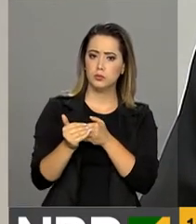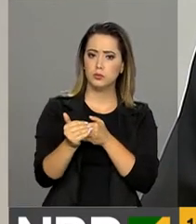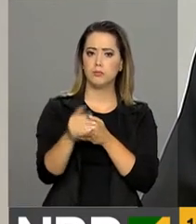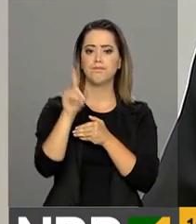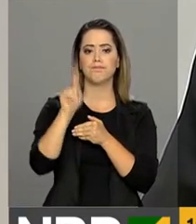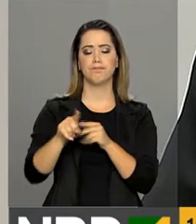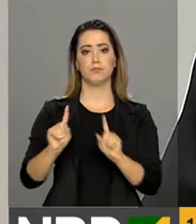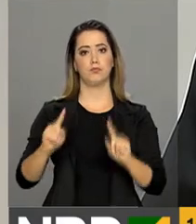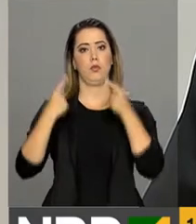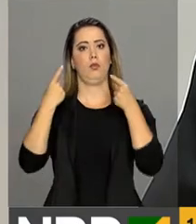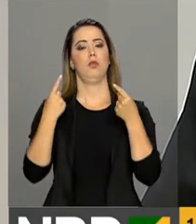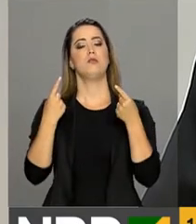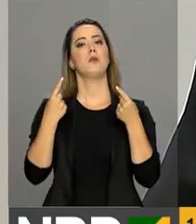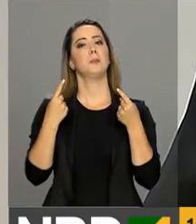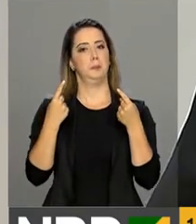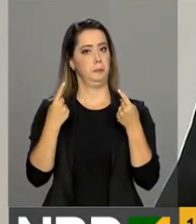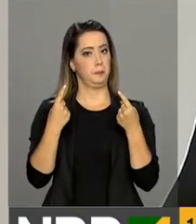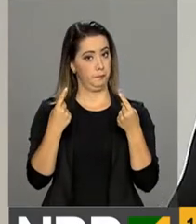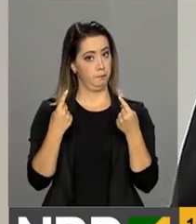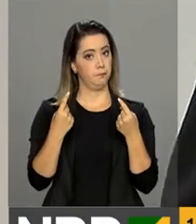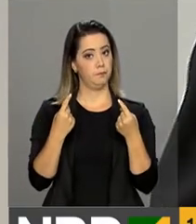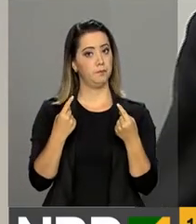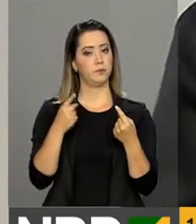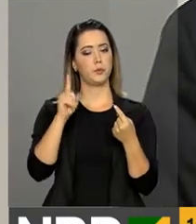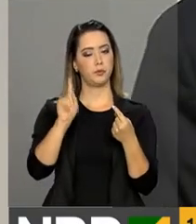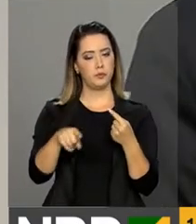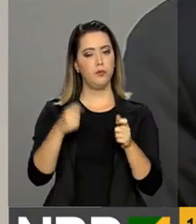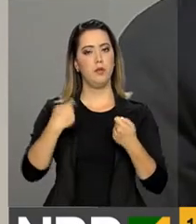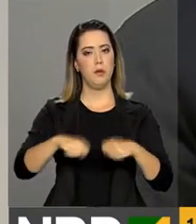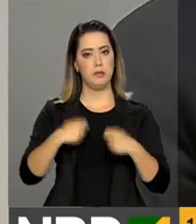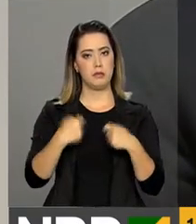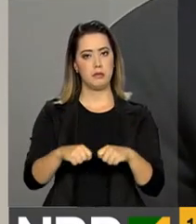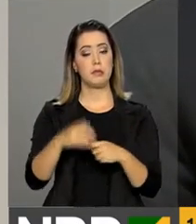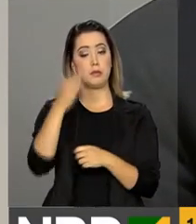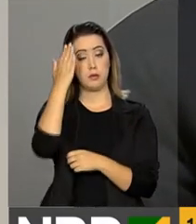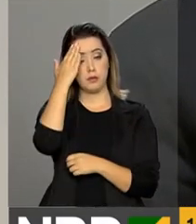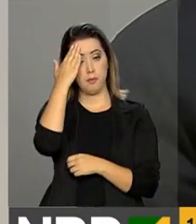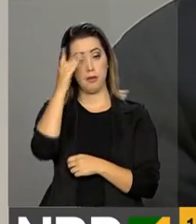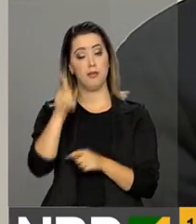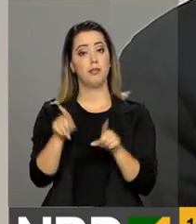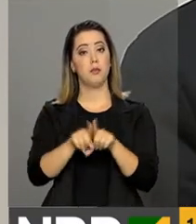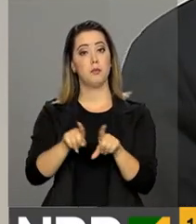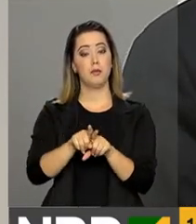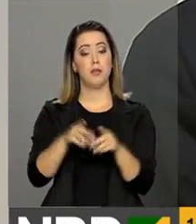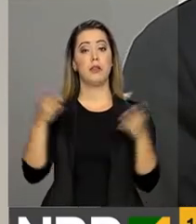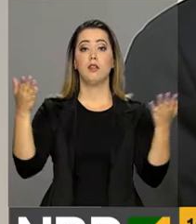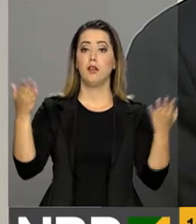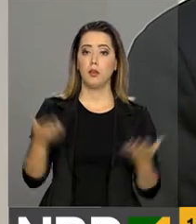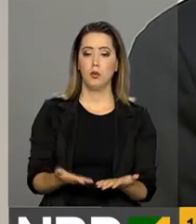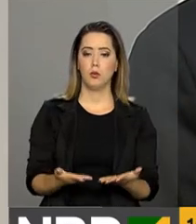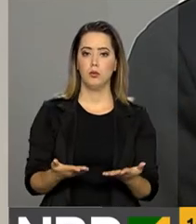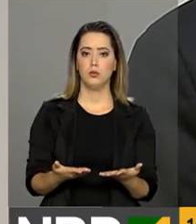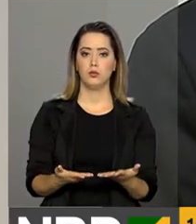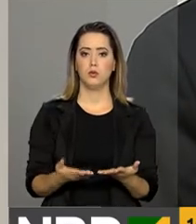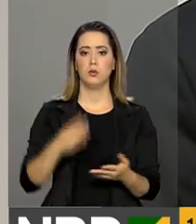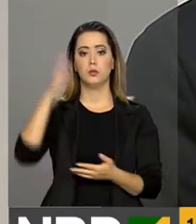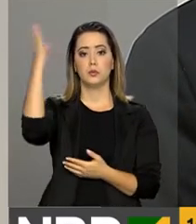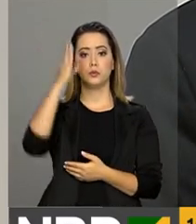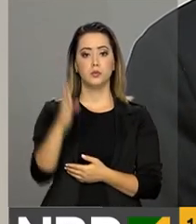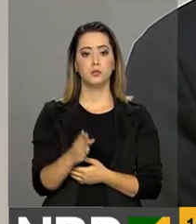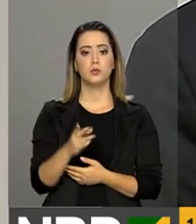desafiadores como exigem reconhecer que agora o brasil